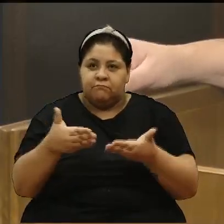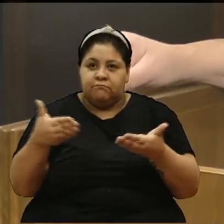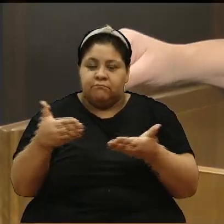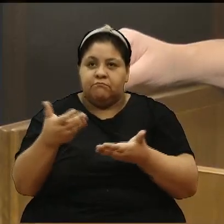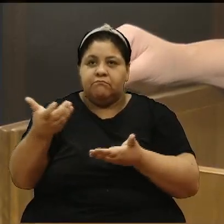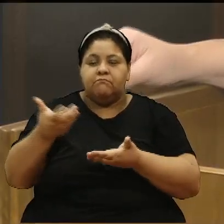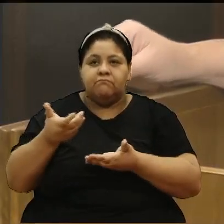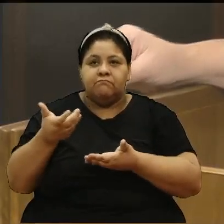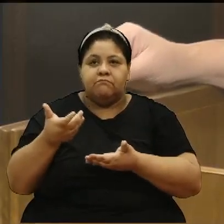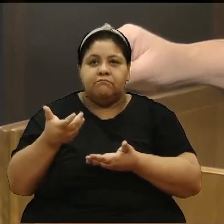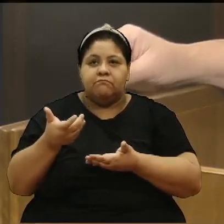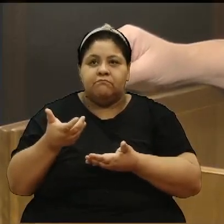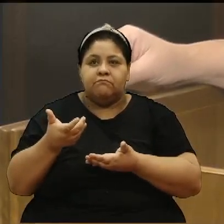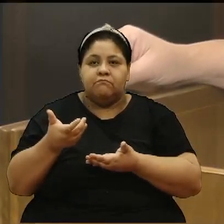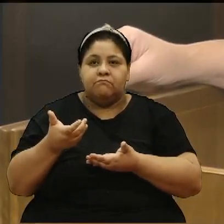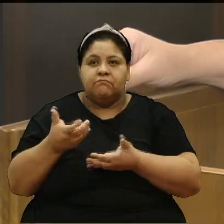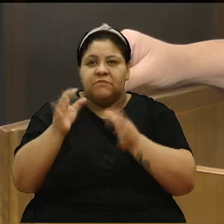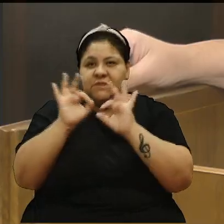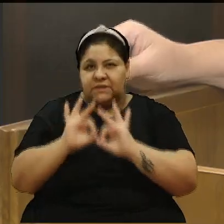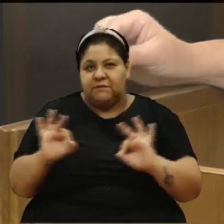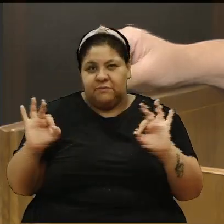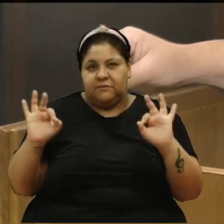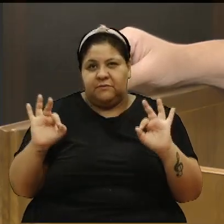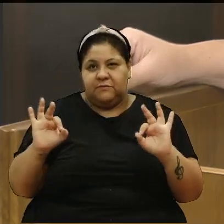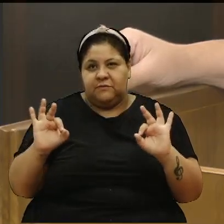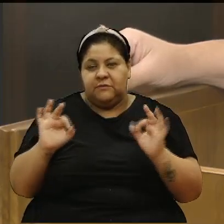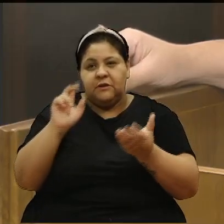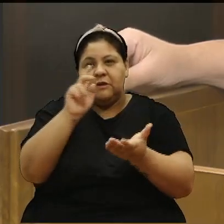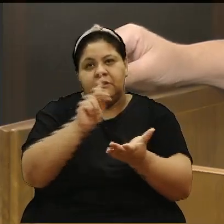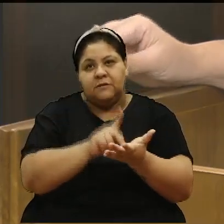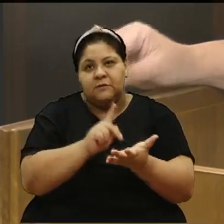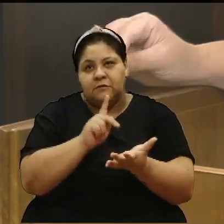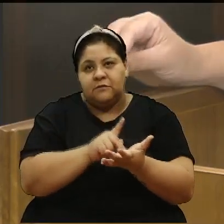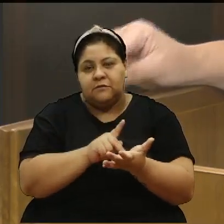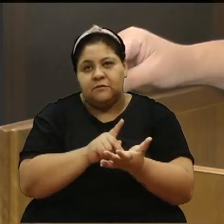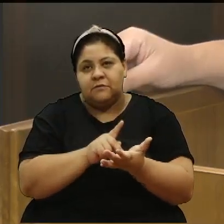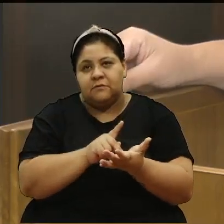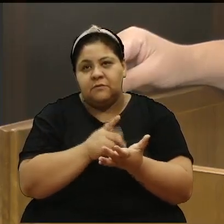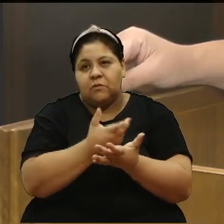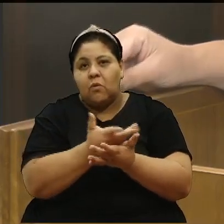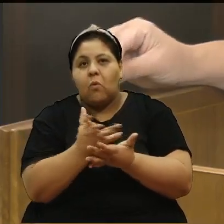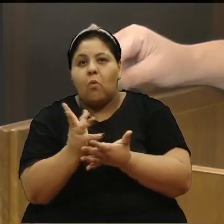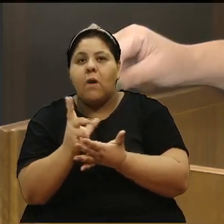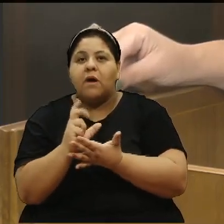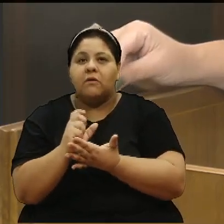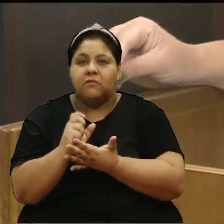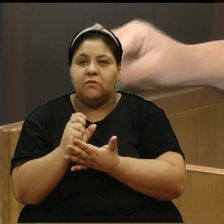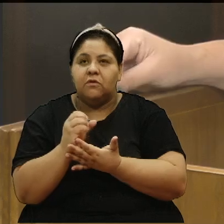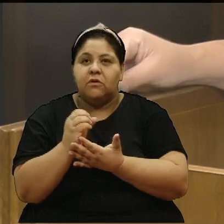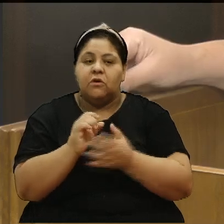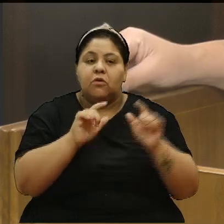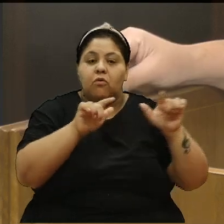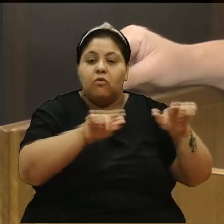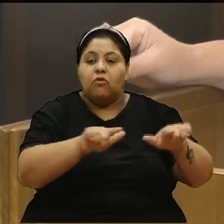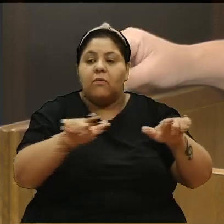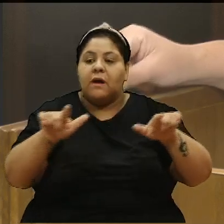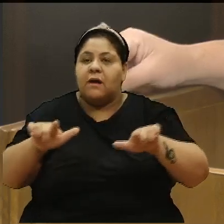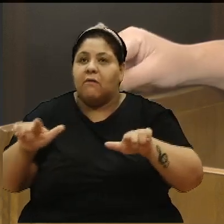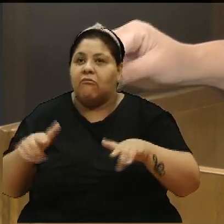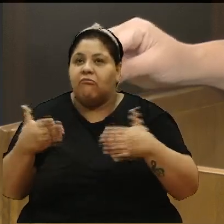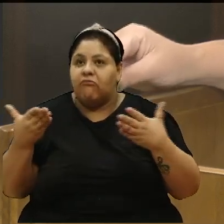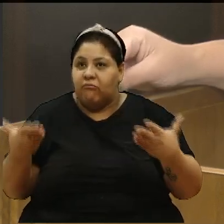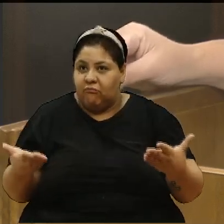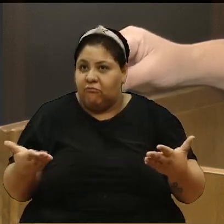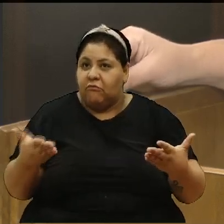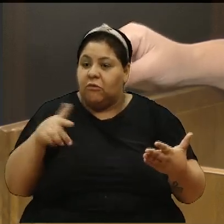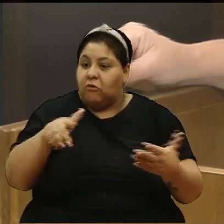busca algo muito simples. A verdade. Quantos são? Onde estão? Estão